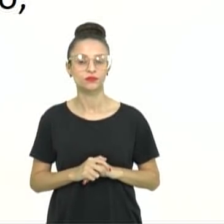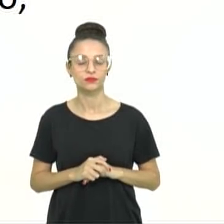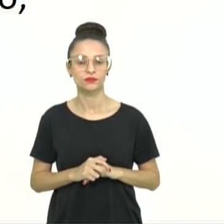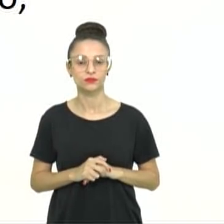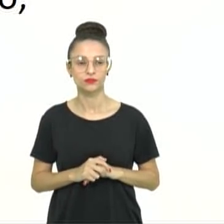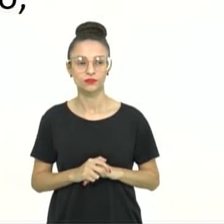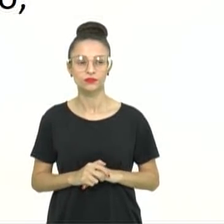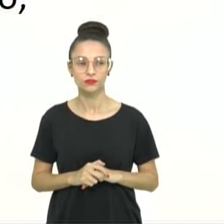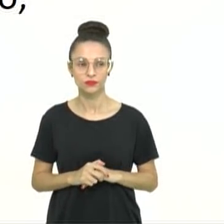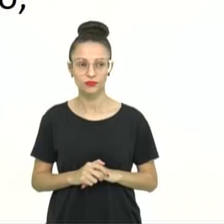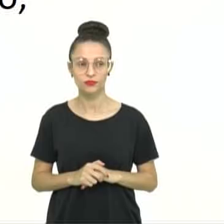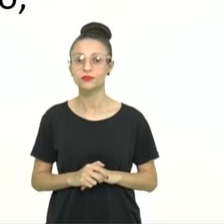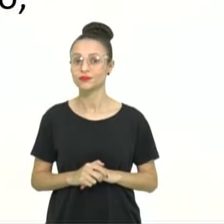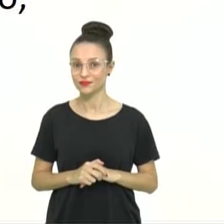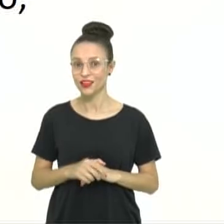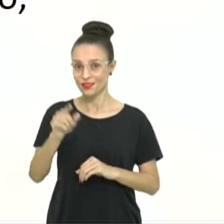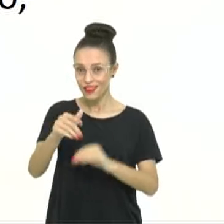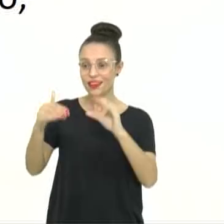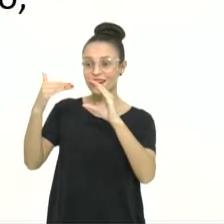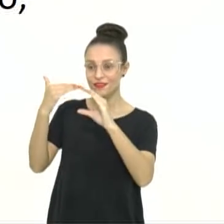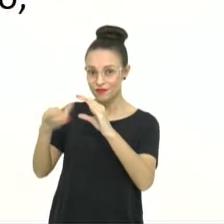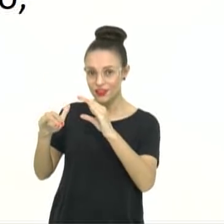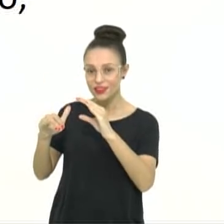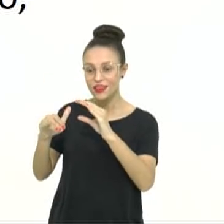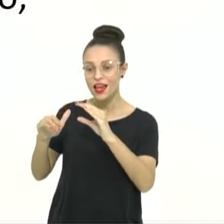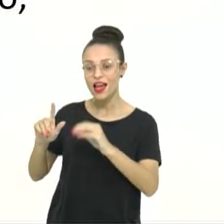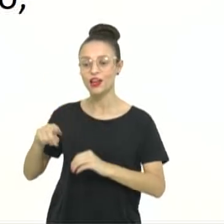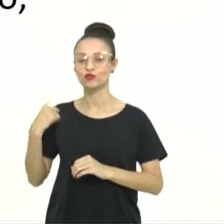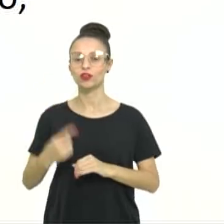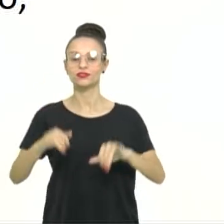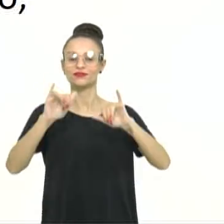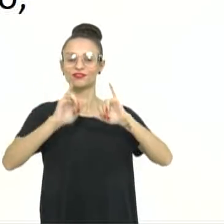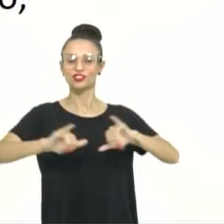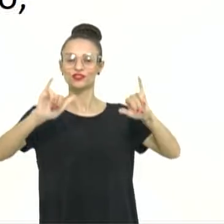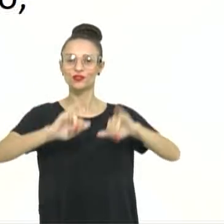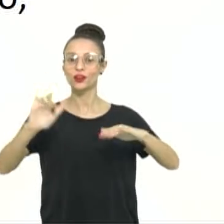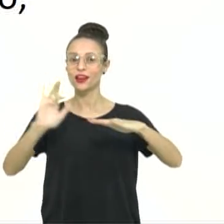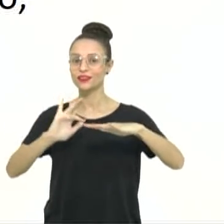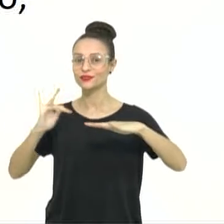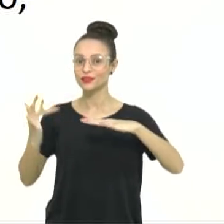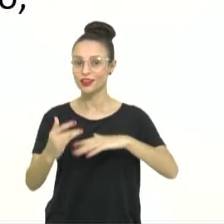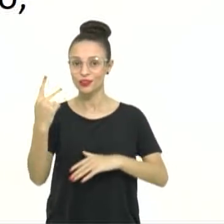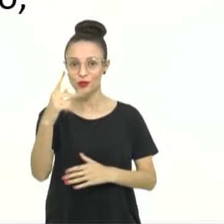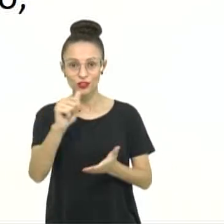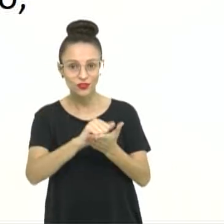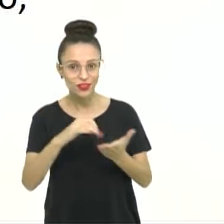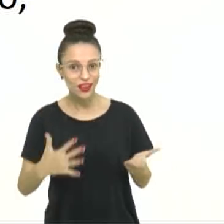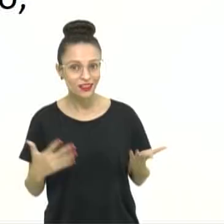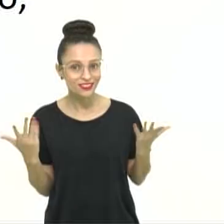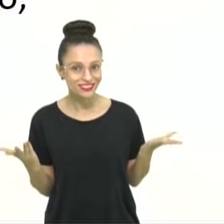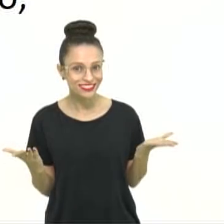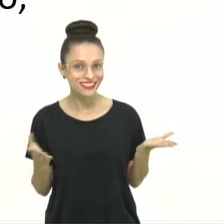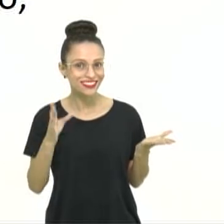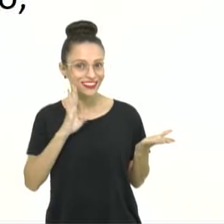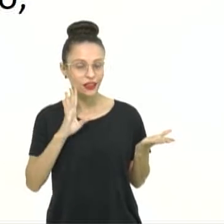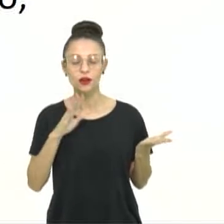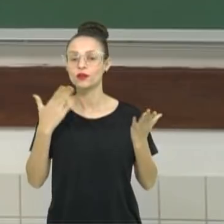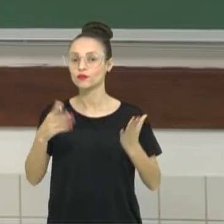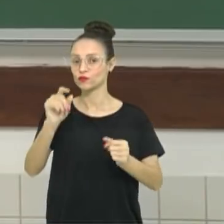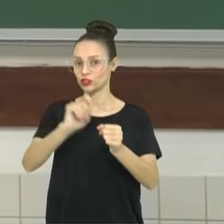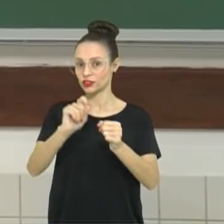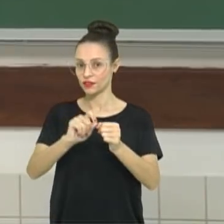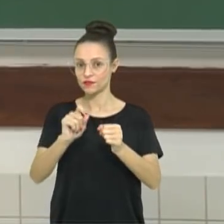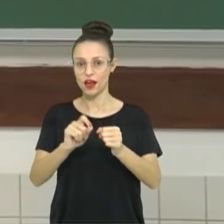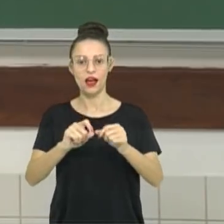ced@escola.pr.gov.br, para que possamos divulgar o seu trabalho nas redes sociais. Ou seja, você vai produzir aí na